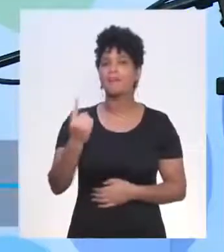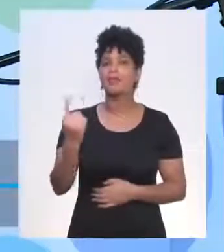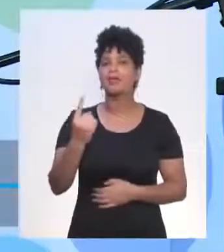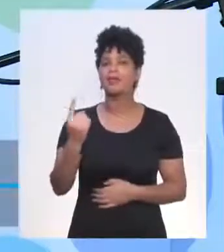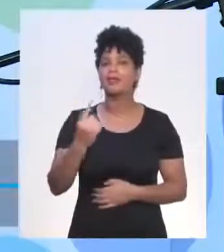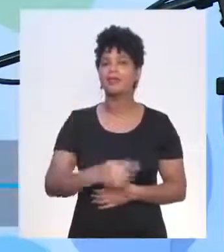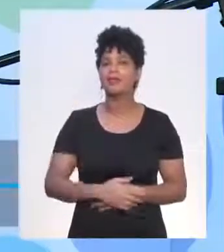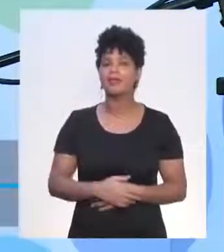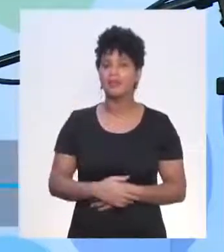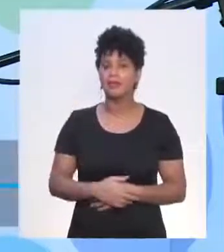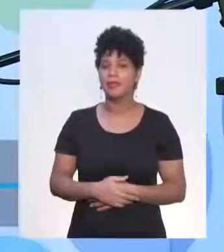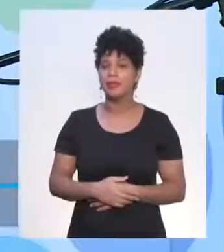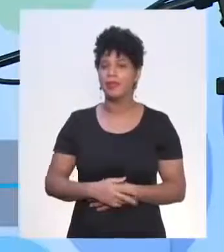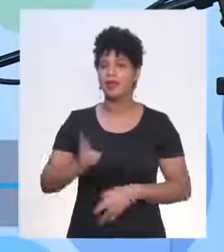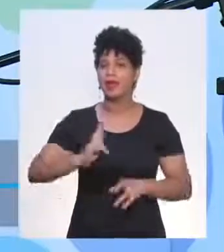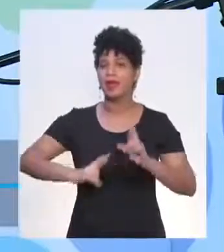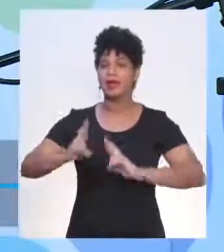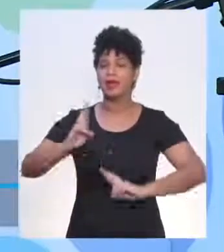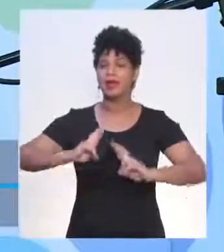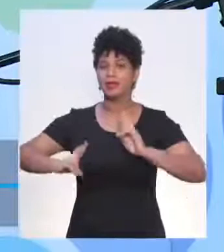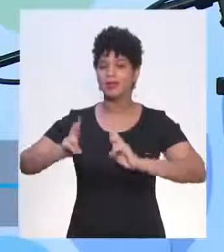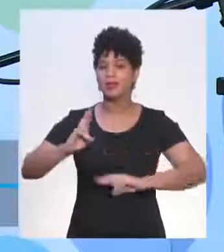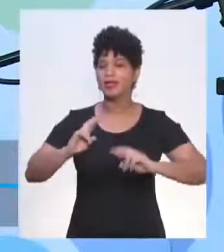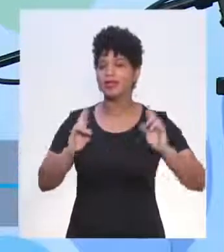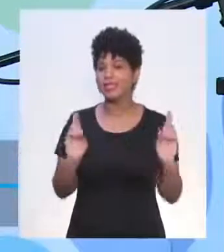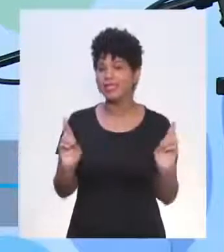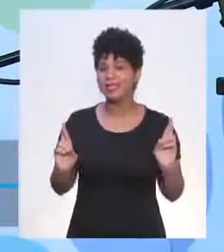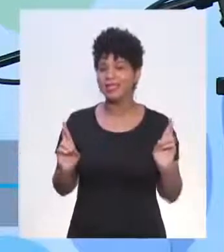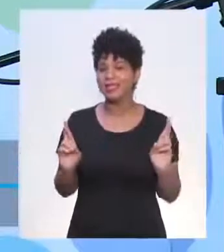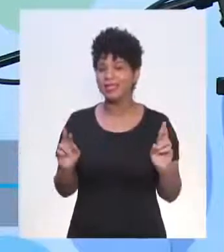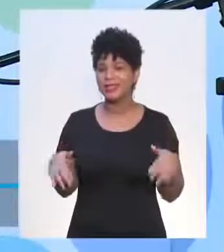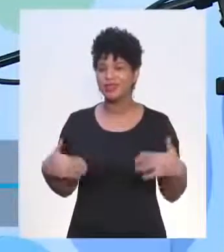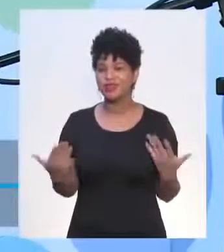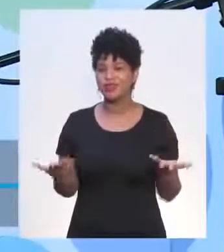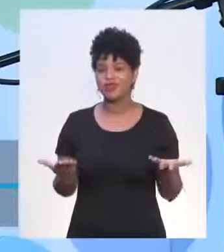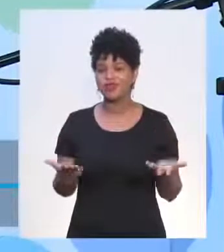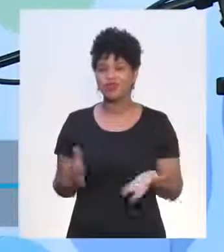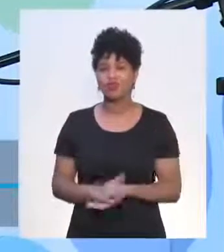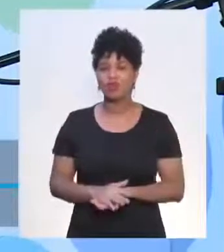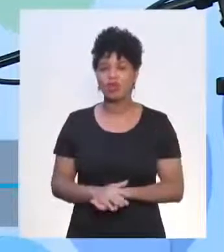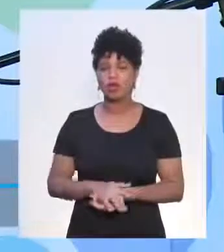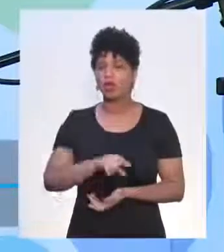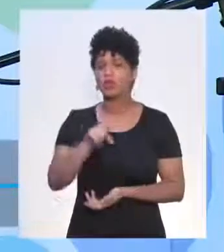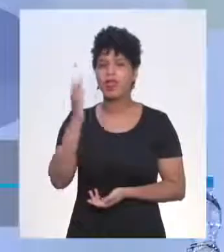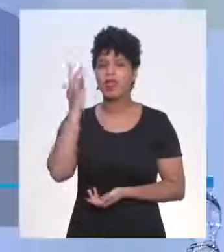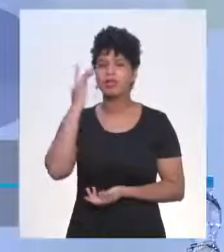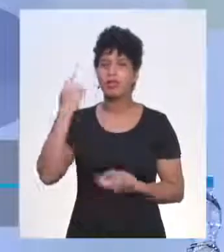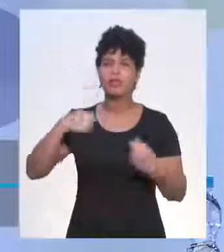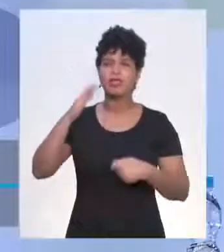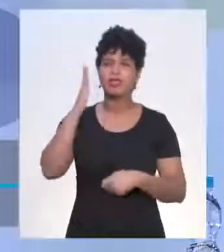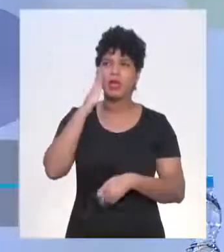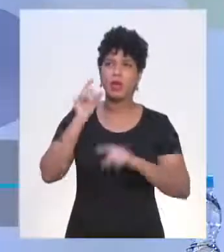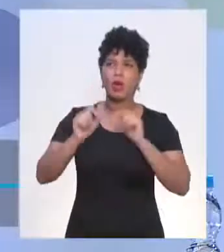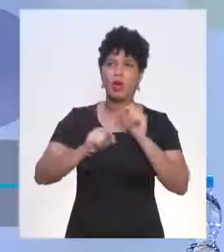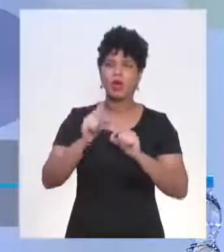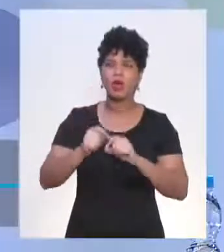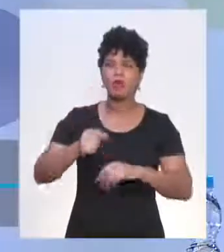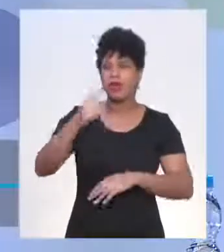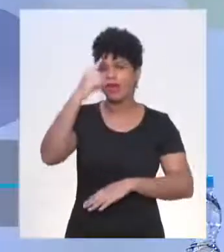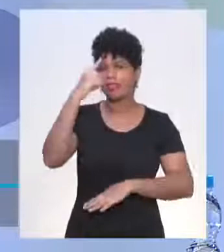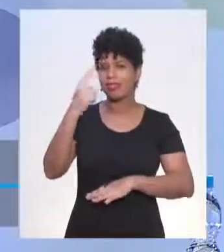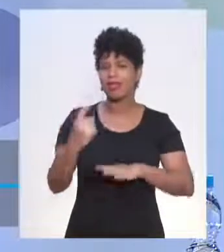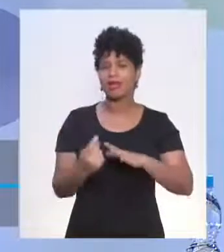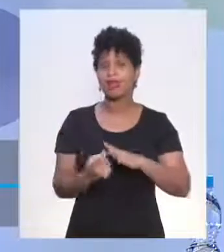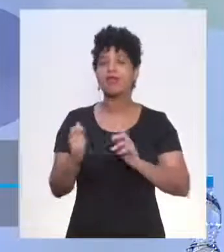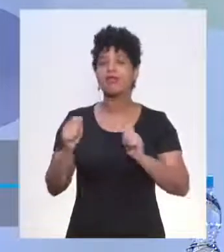primeiro que vai mandar a nossa resposta esperada que vamos lá o que que é preciso saber para fazer uma improvisam